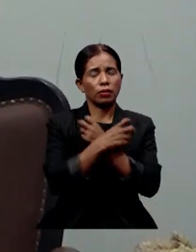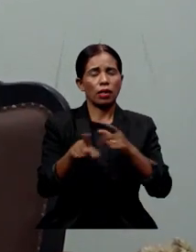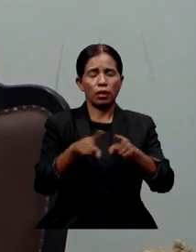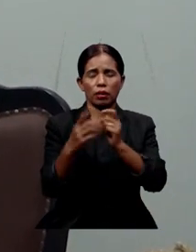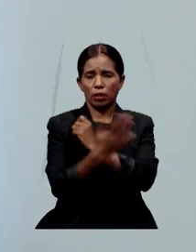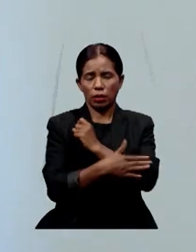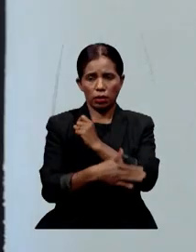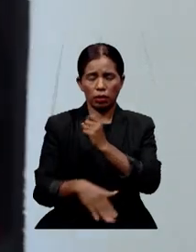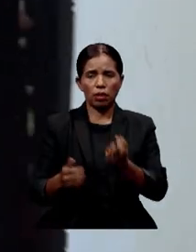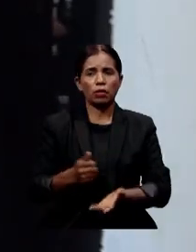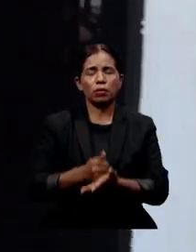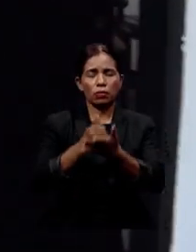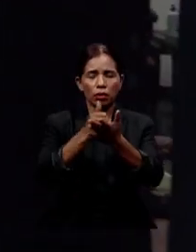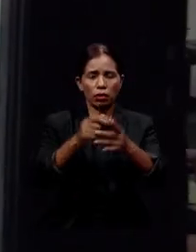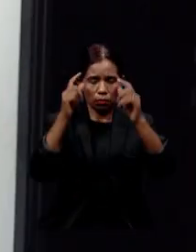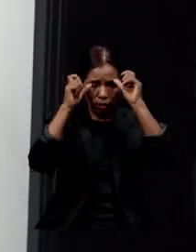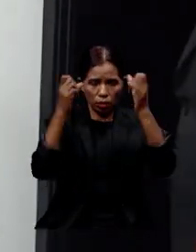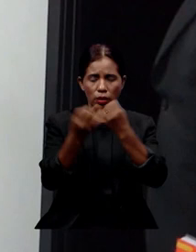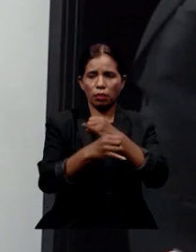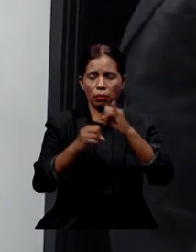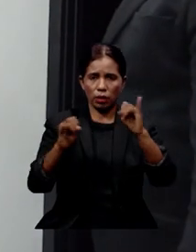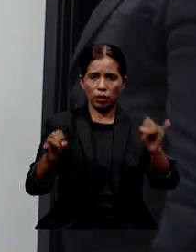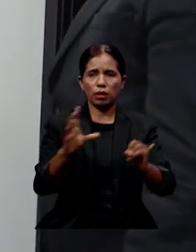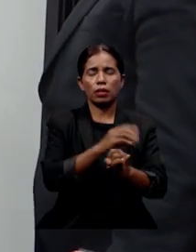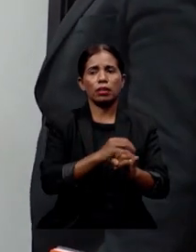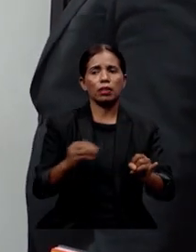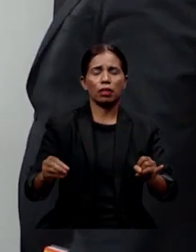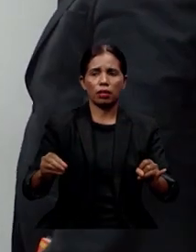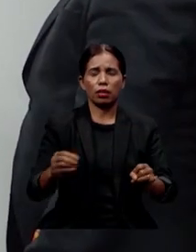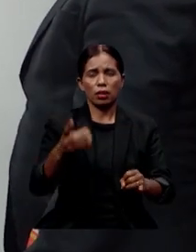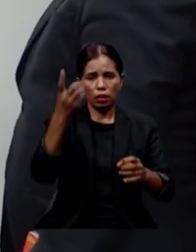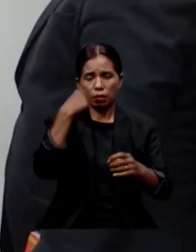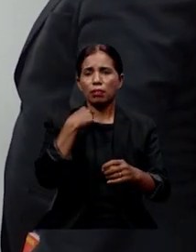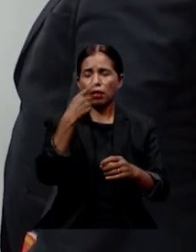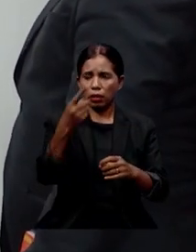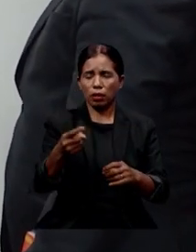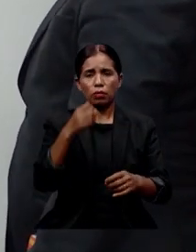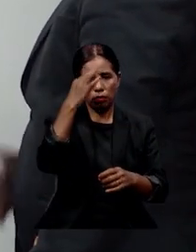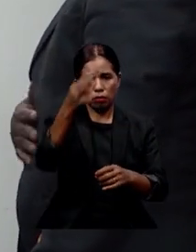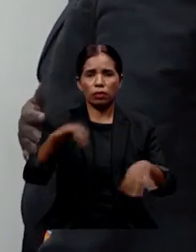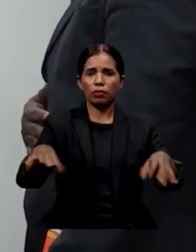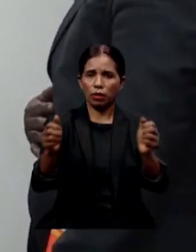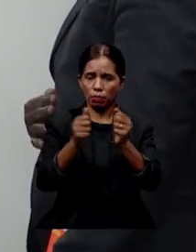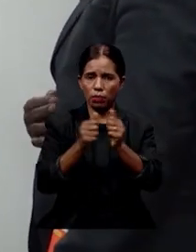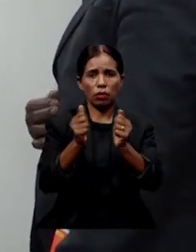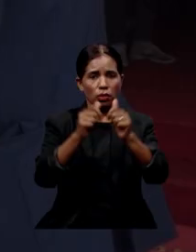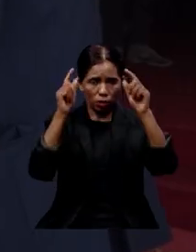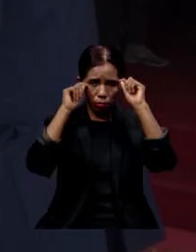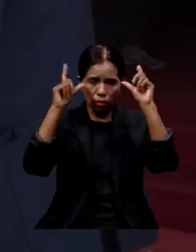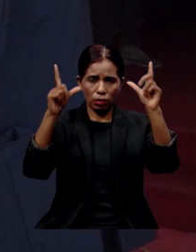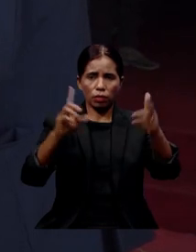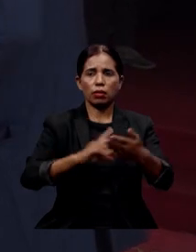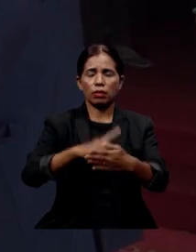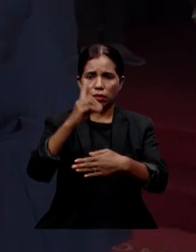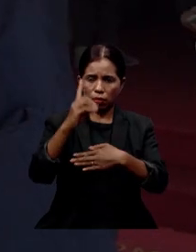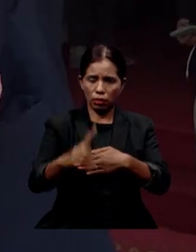apoio ba Timor-Leste na luta ba independência desde tempo resistência, nune diplomata ne hateten ba oin se serviço na fatin ho Timor-Leste, hori